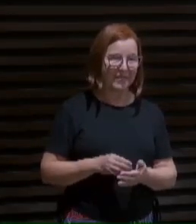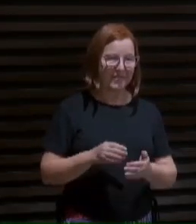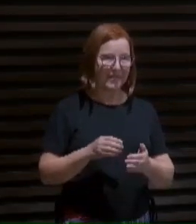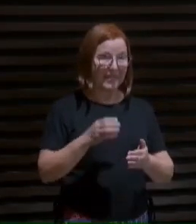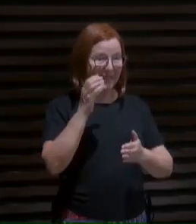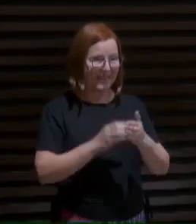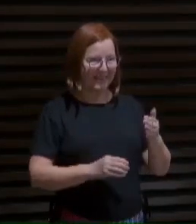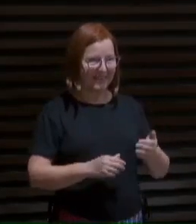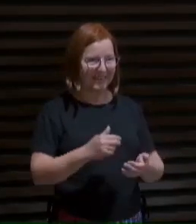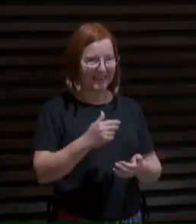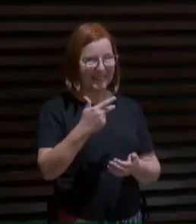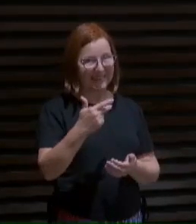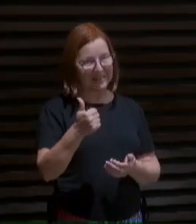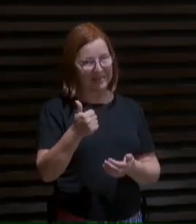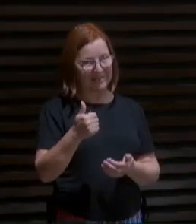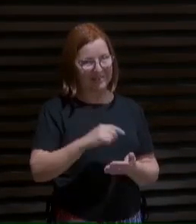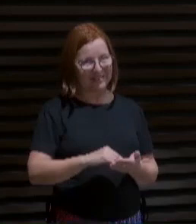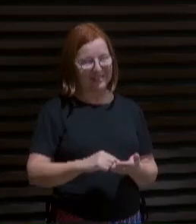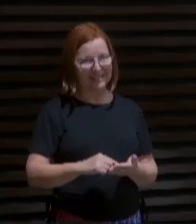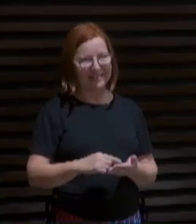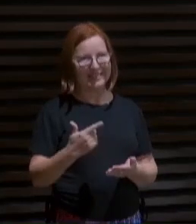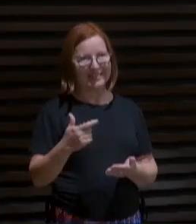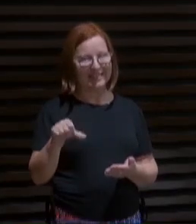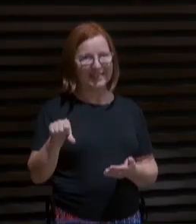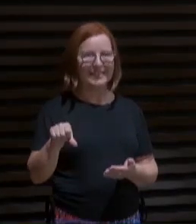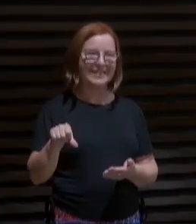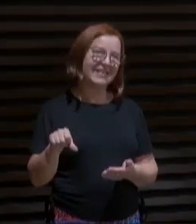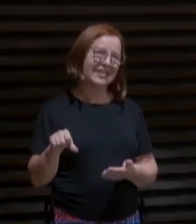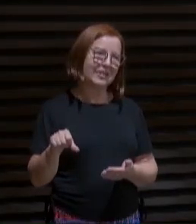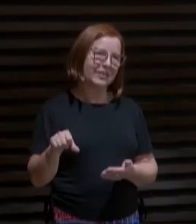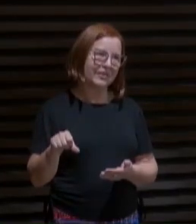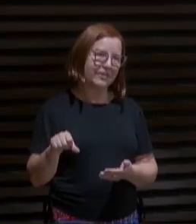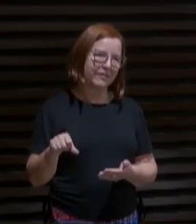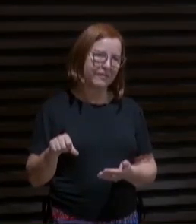Capítulo 31, versículo 29.